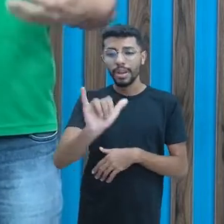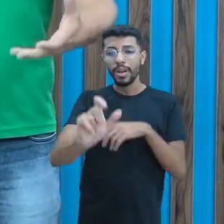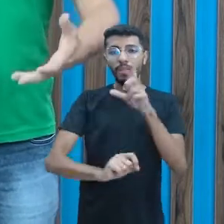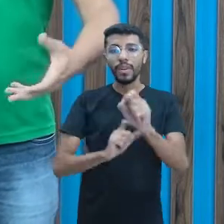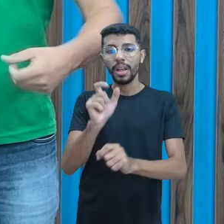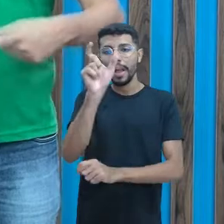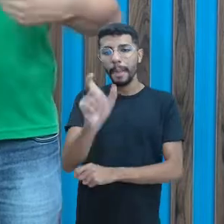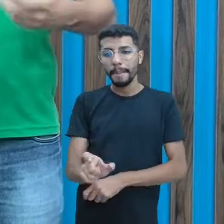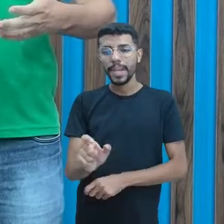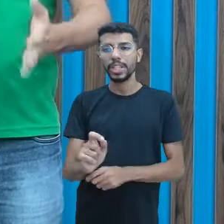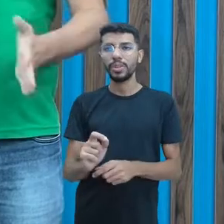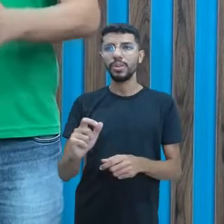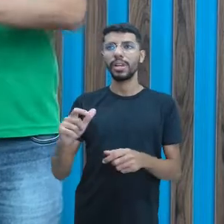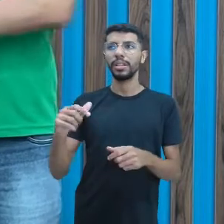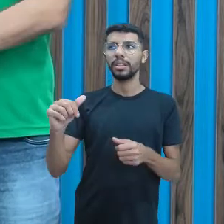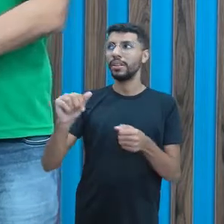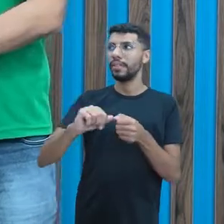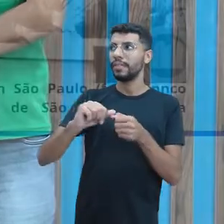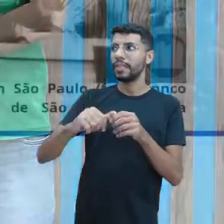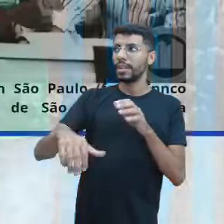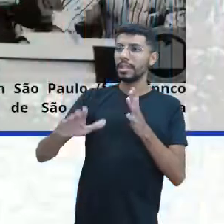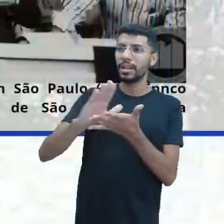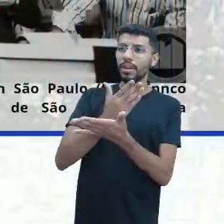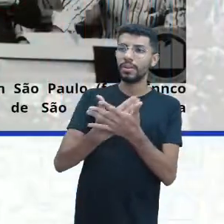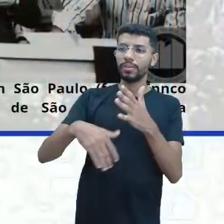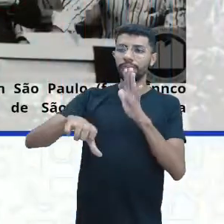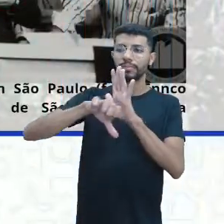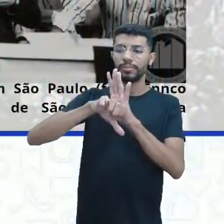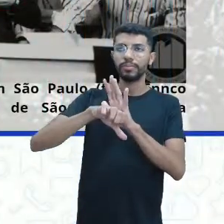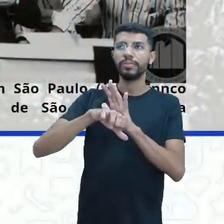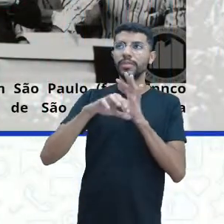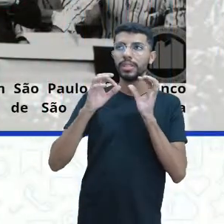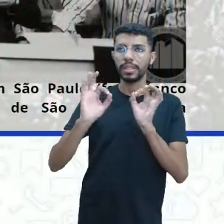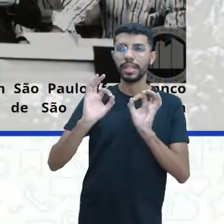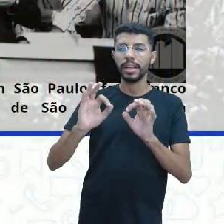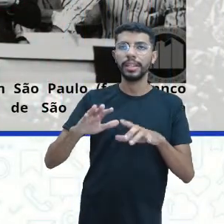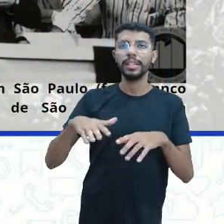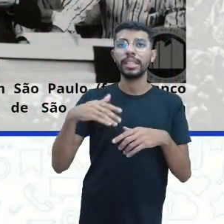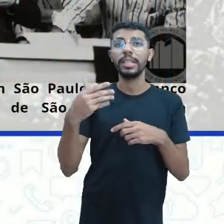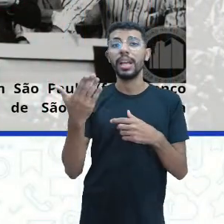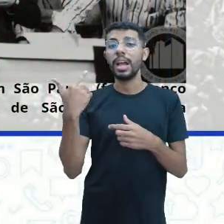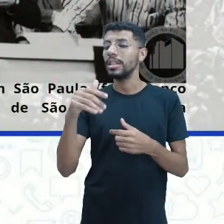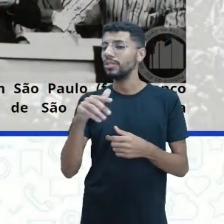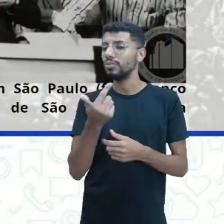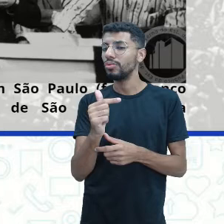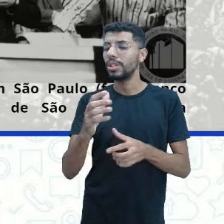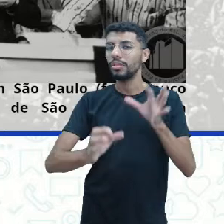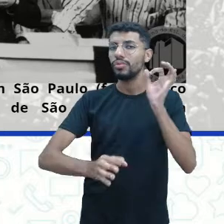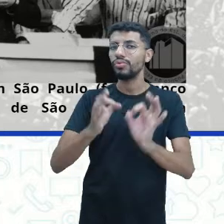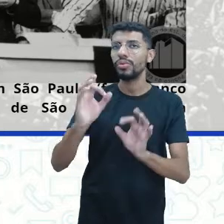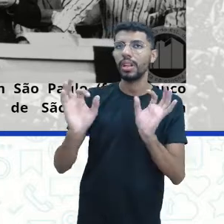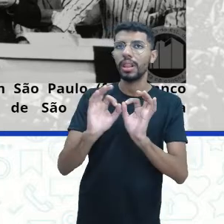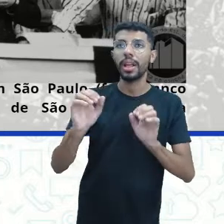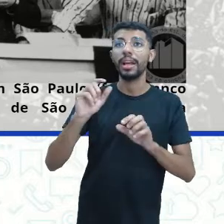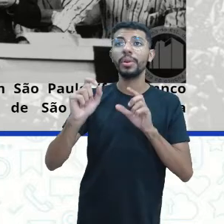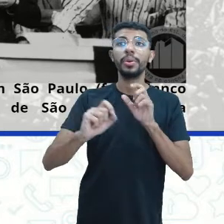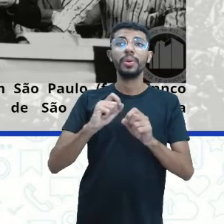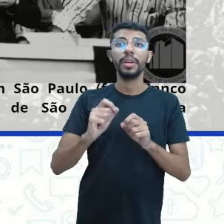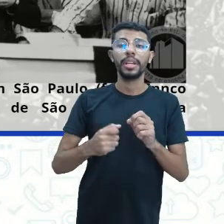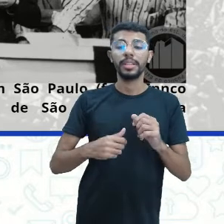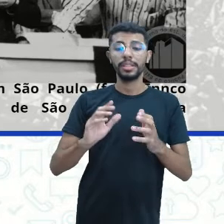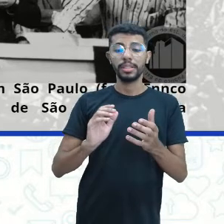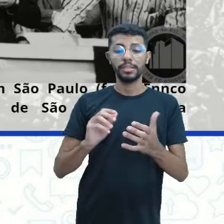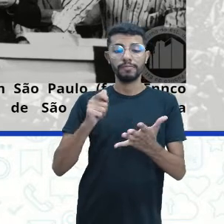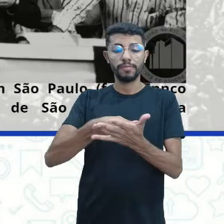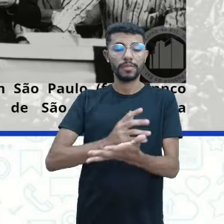crime contra a ditadura, alguma infração que ainda não tinham sido julgados pelo que a ditadura chamava de terrorismo, né? Os grupos que